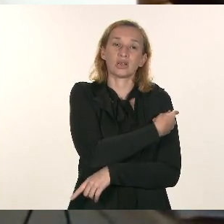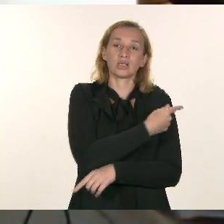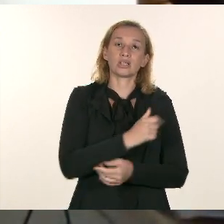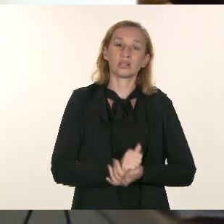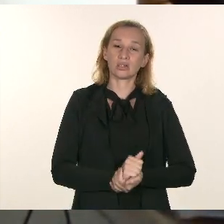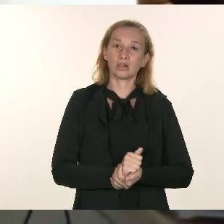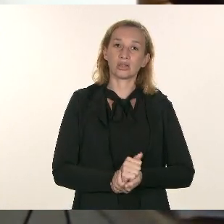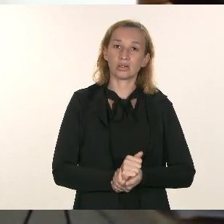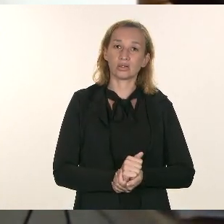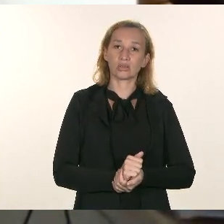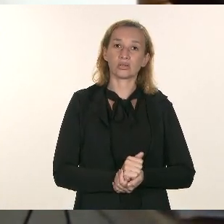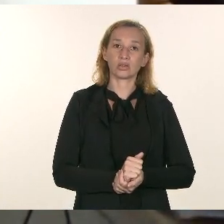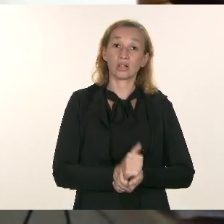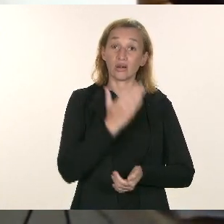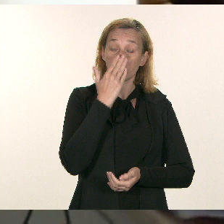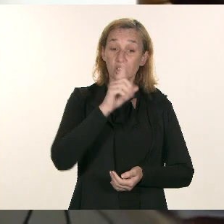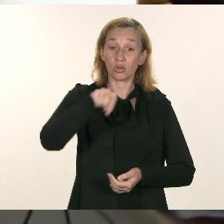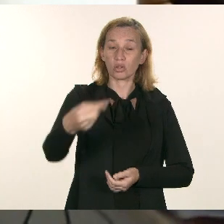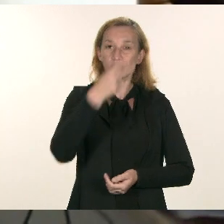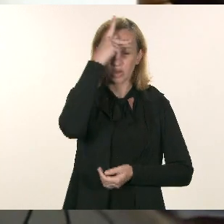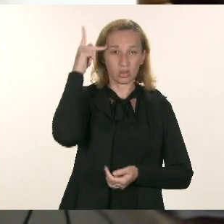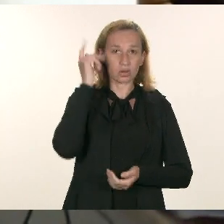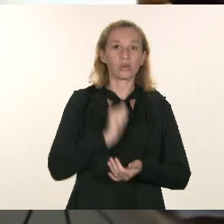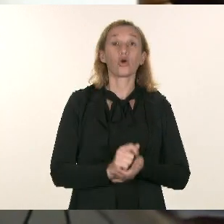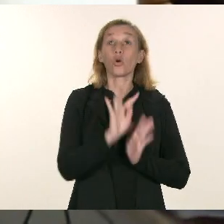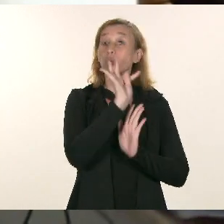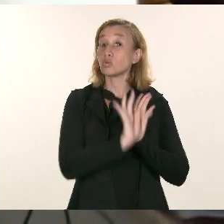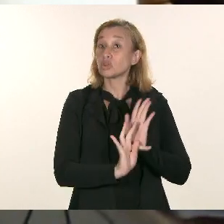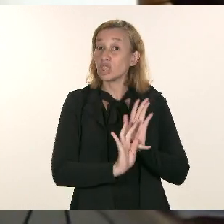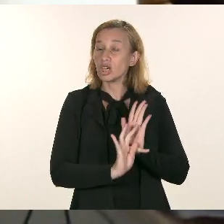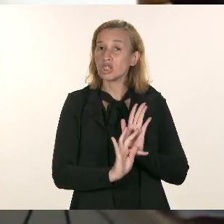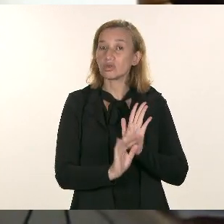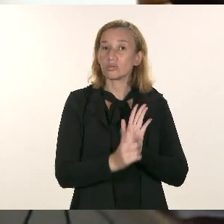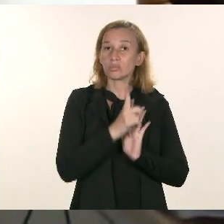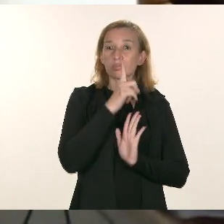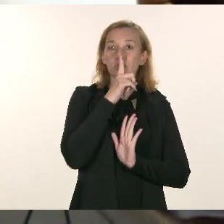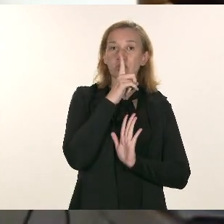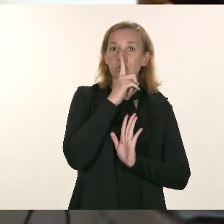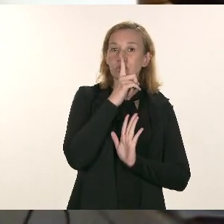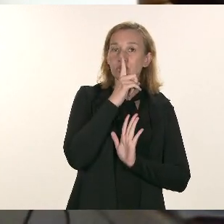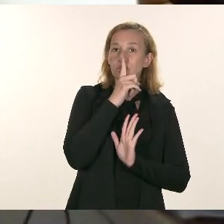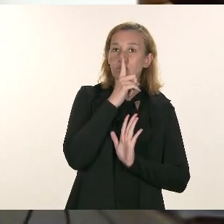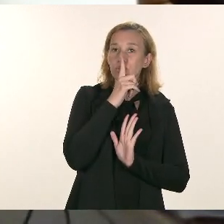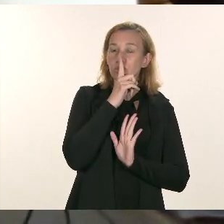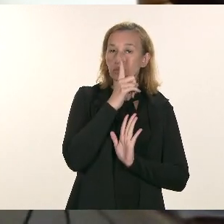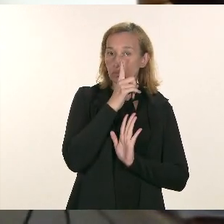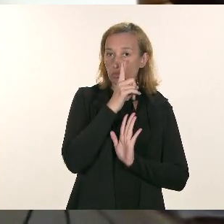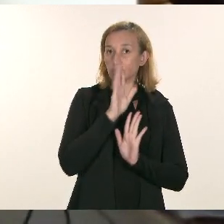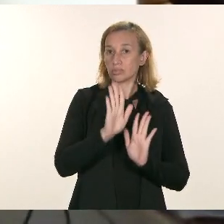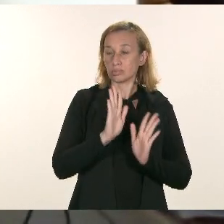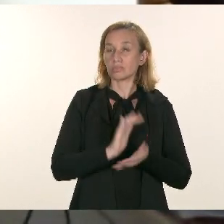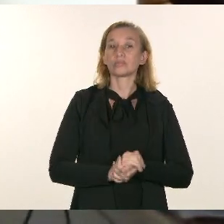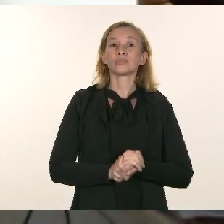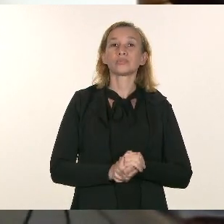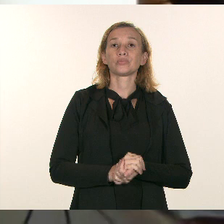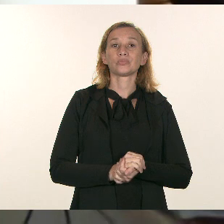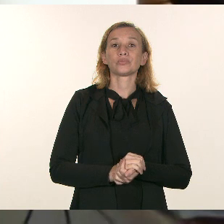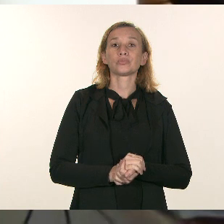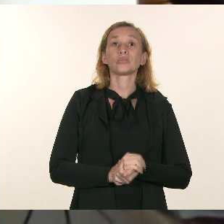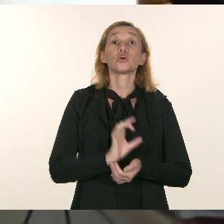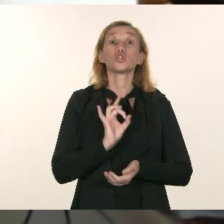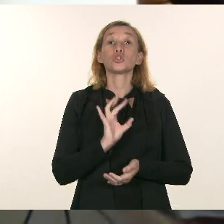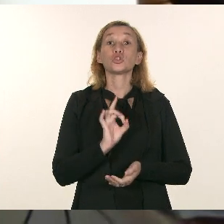que deu a liminar destaca que o sigilo é exceção e deve